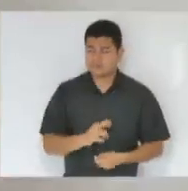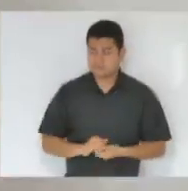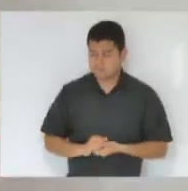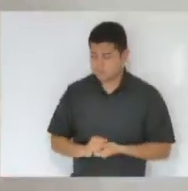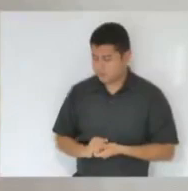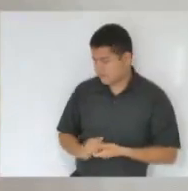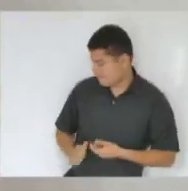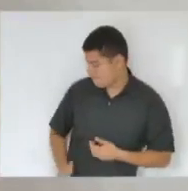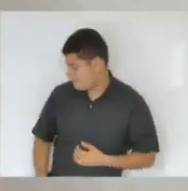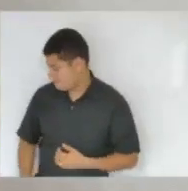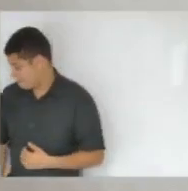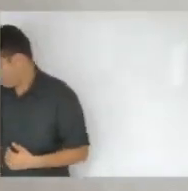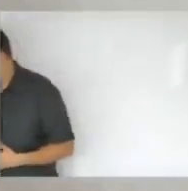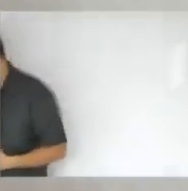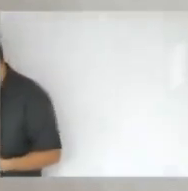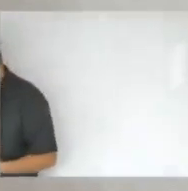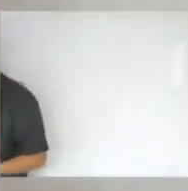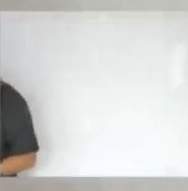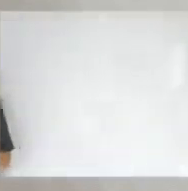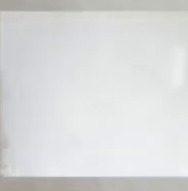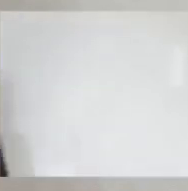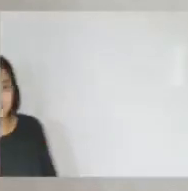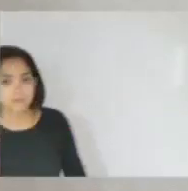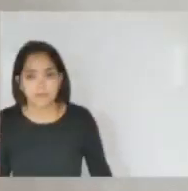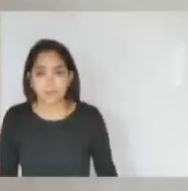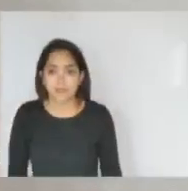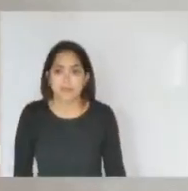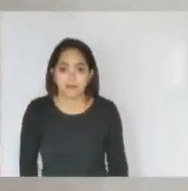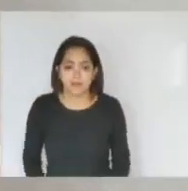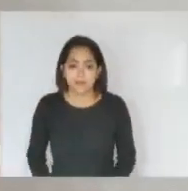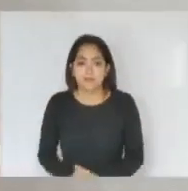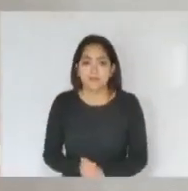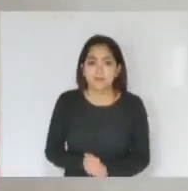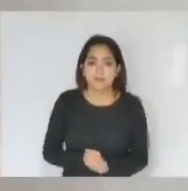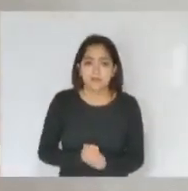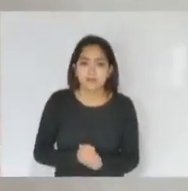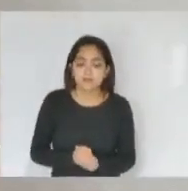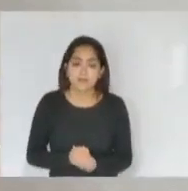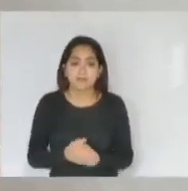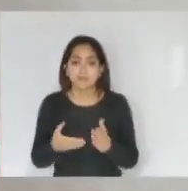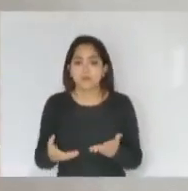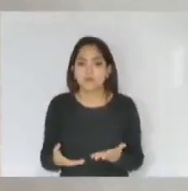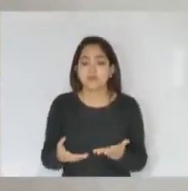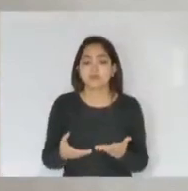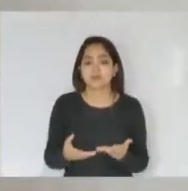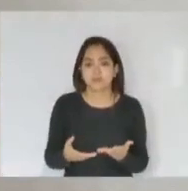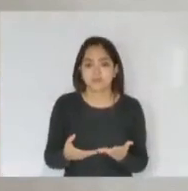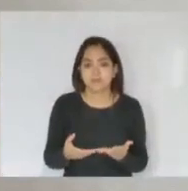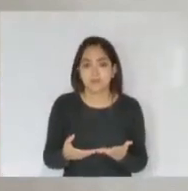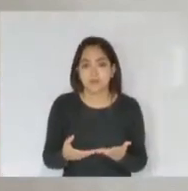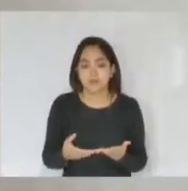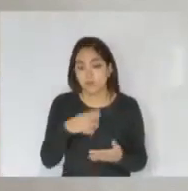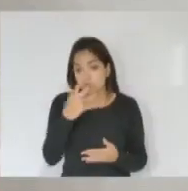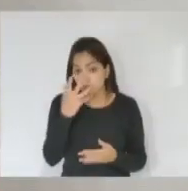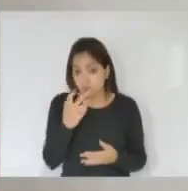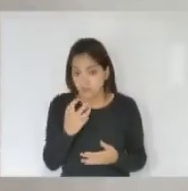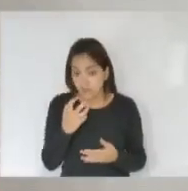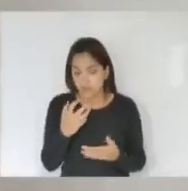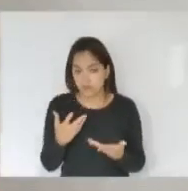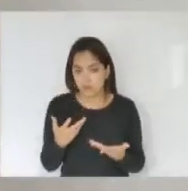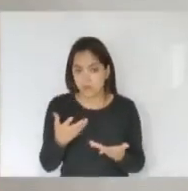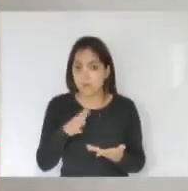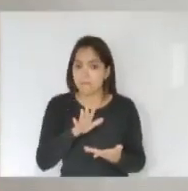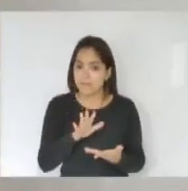para que a gente tenha respostas aos prefeitos e a gente possa tratar com muita seriedade isso. Agora, o que eu